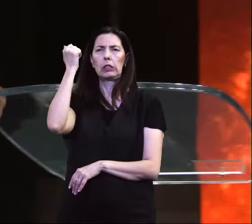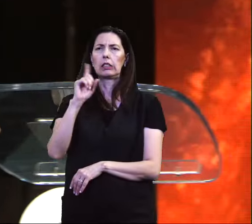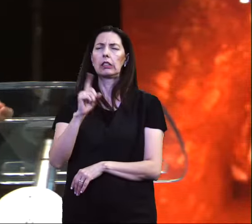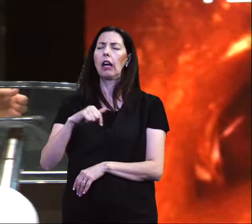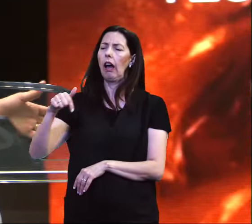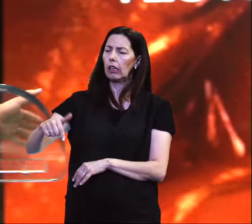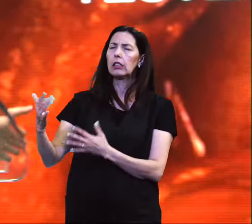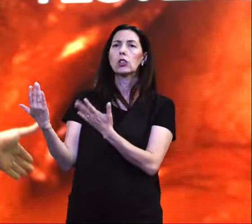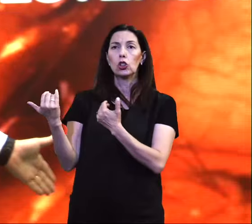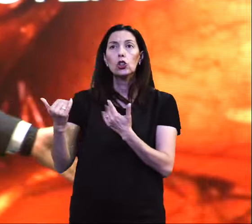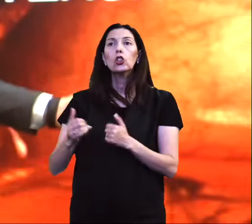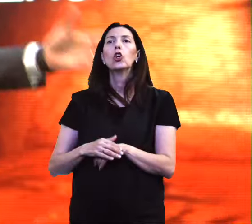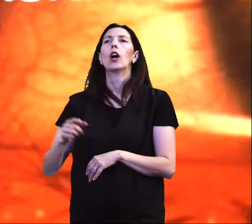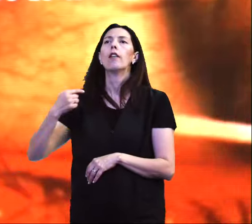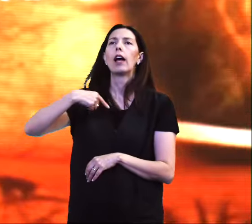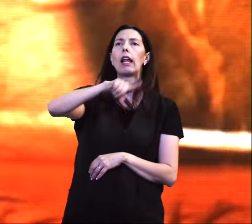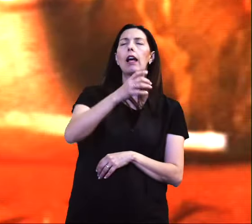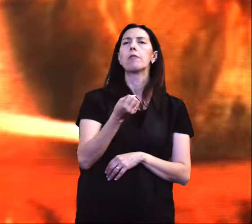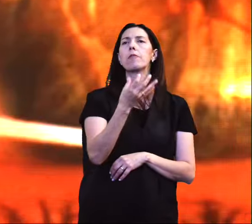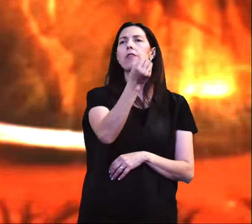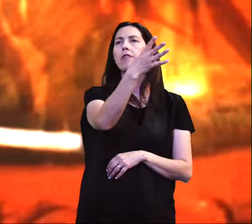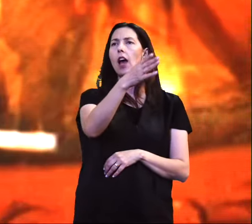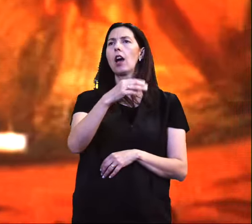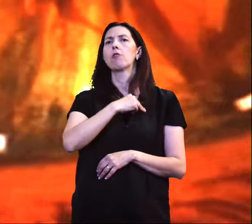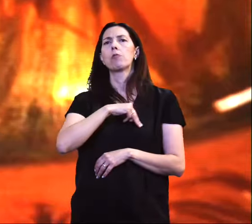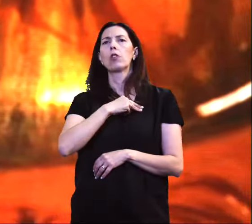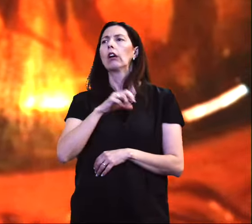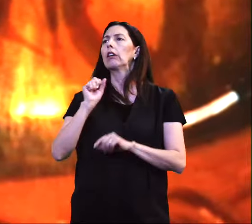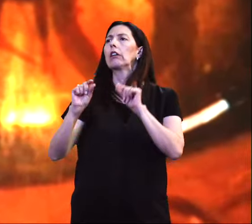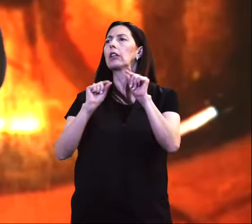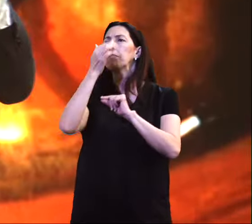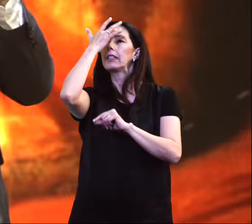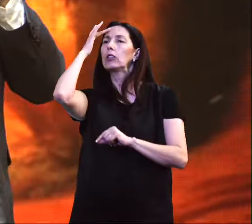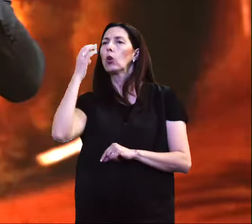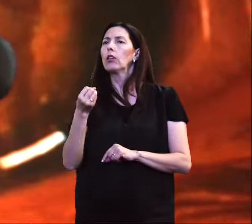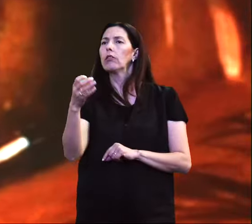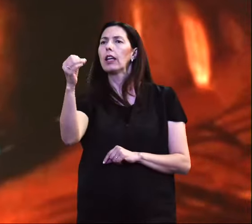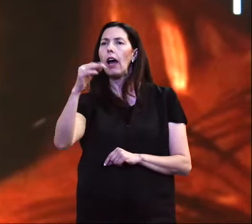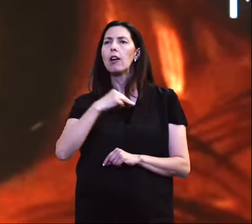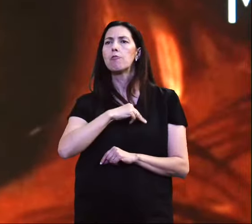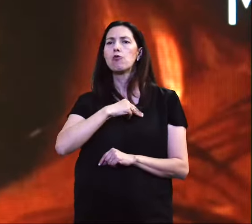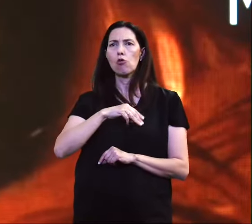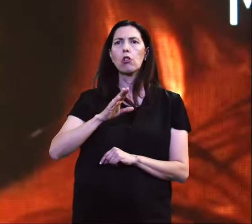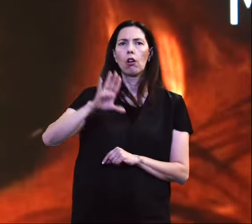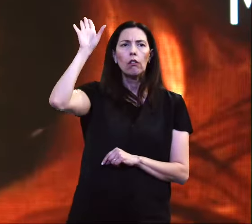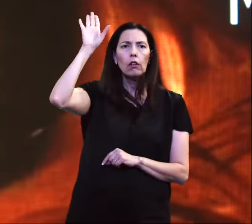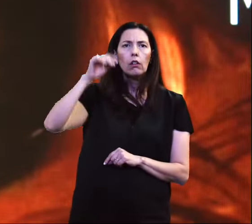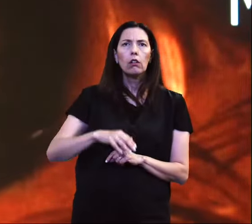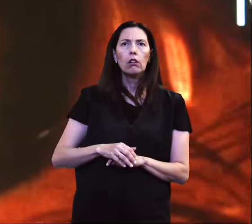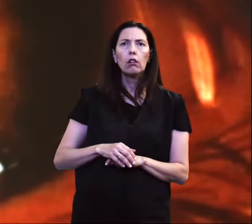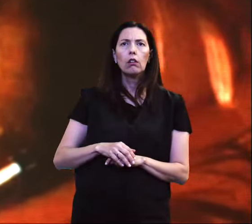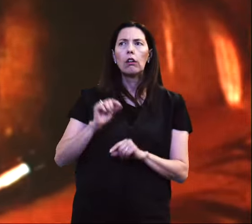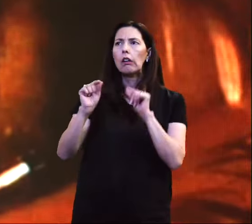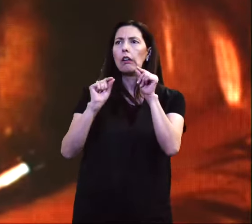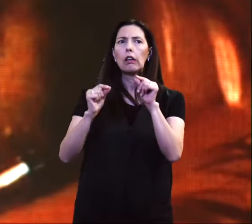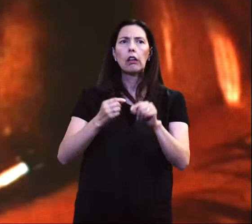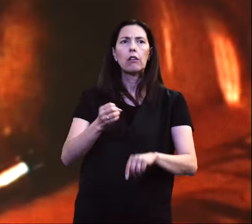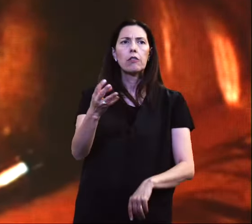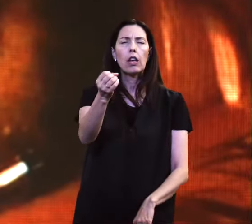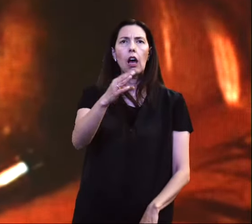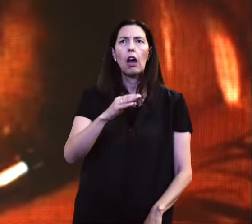na juventude era levar os jovens para viagens missionárias. Quem já participou de uma viagem missionária aqui? Olha, quem participou de viagem missionária, levanta a